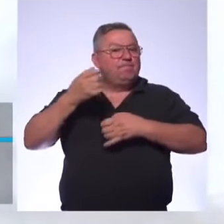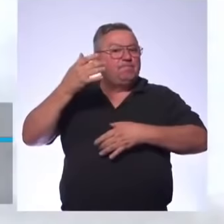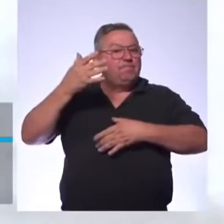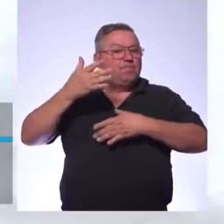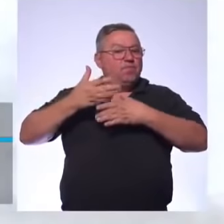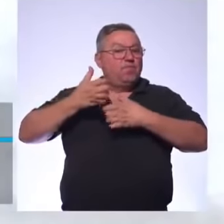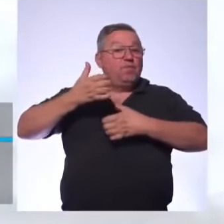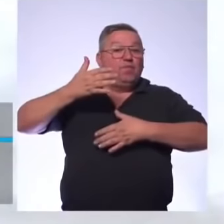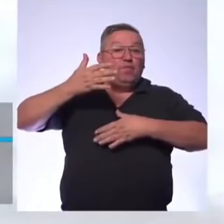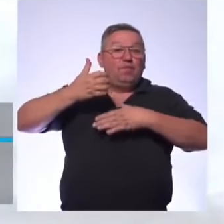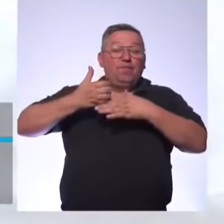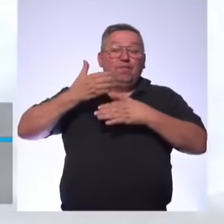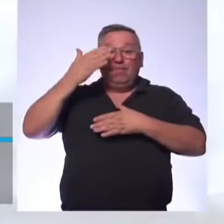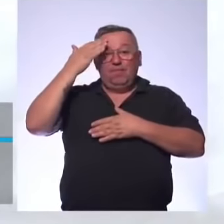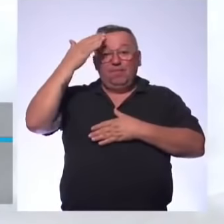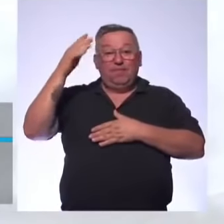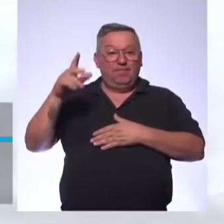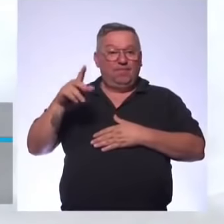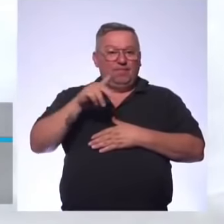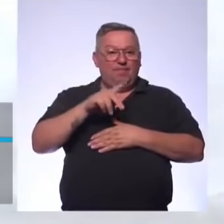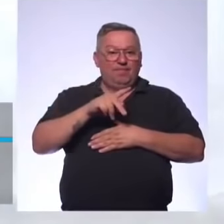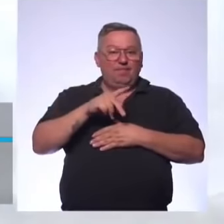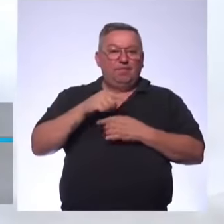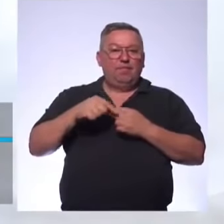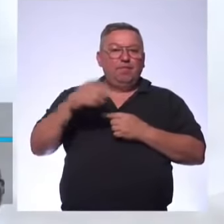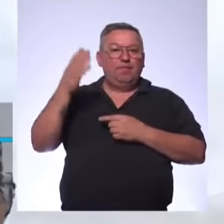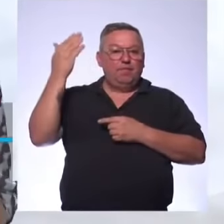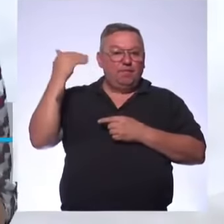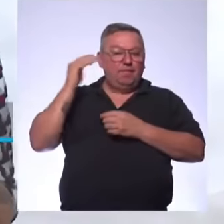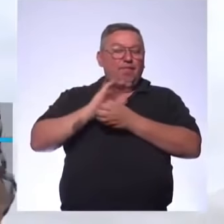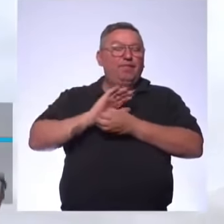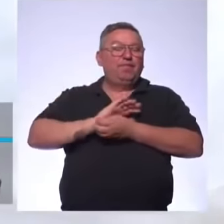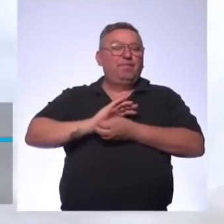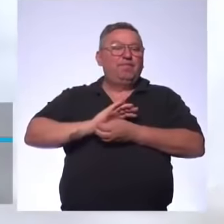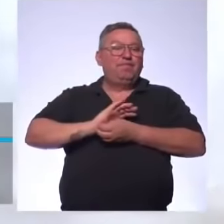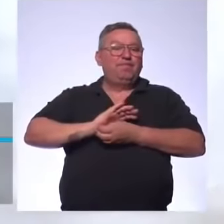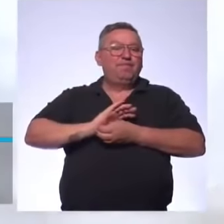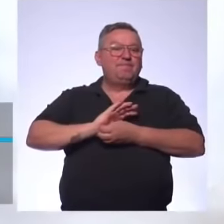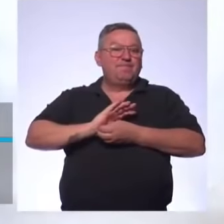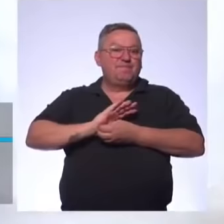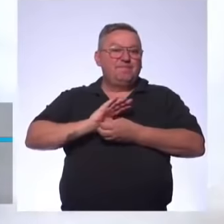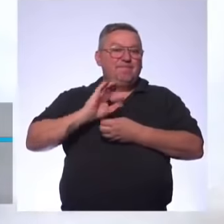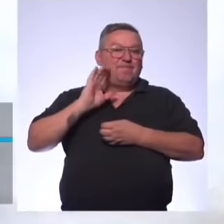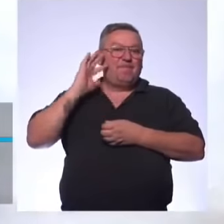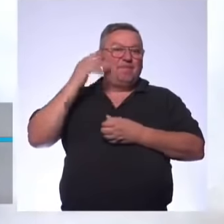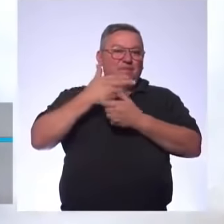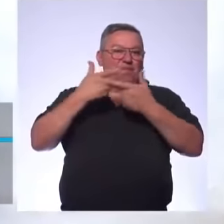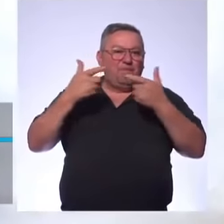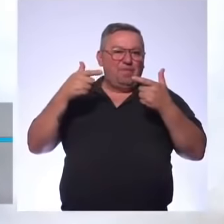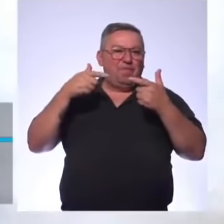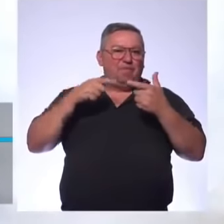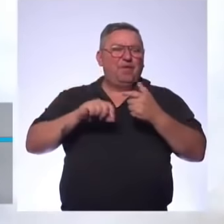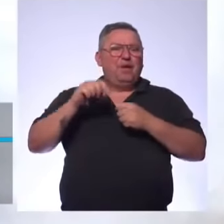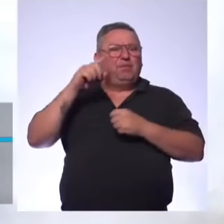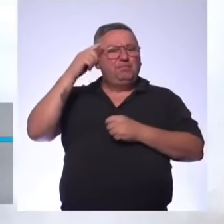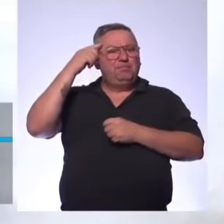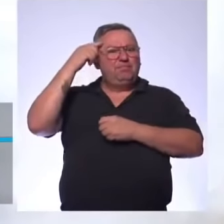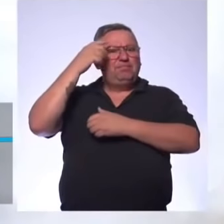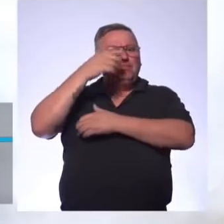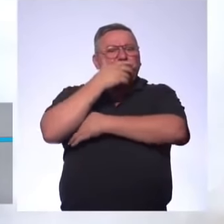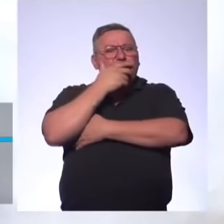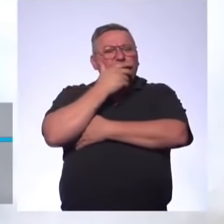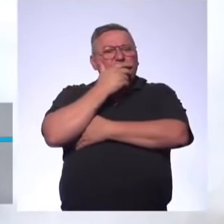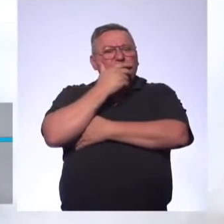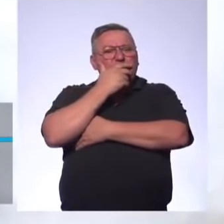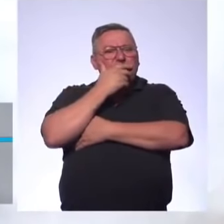chat toda aula eu agradeço aos professores a semana passada quando você alguma coisinha aqui no nosso estúdio eu parei para